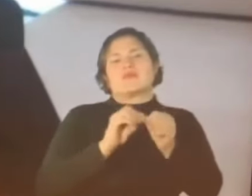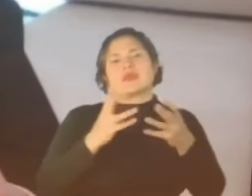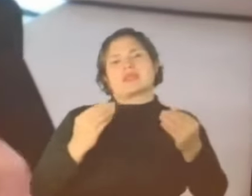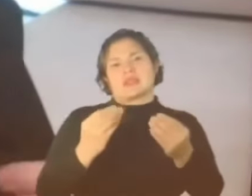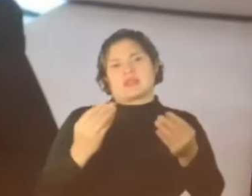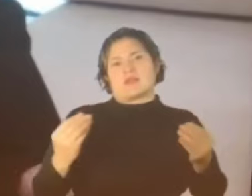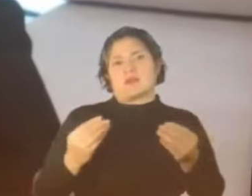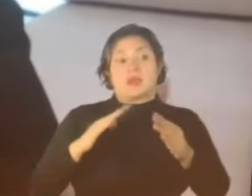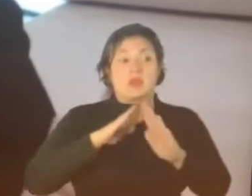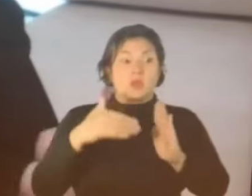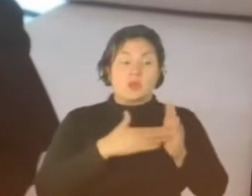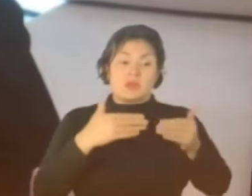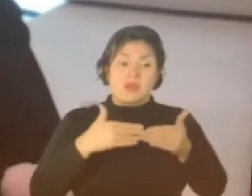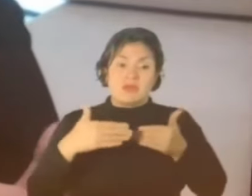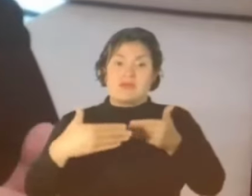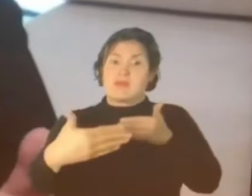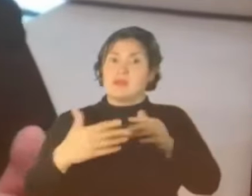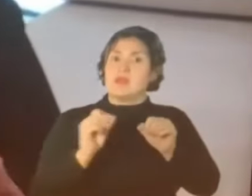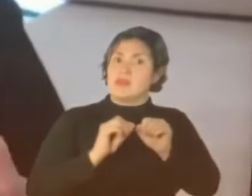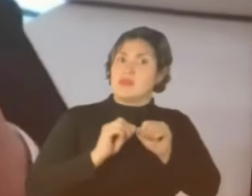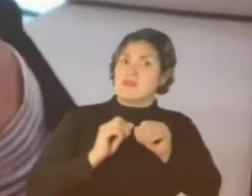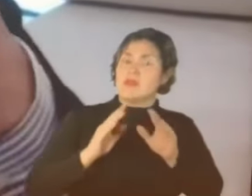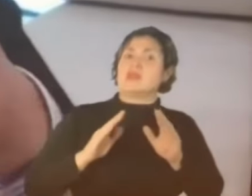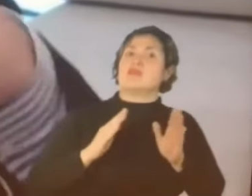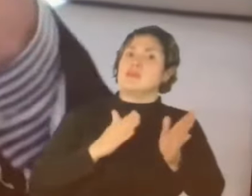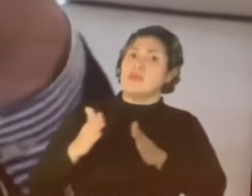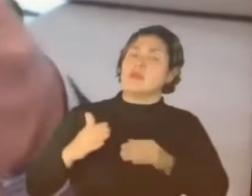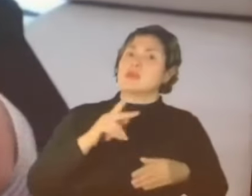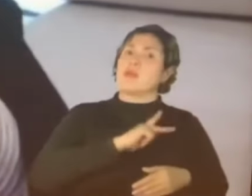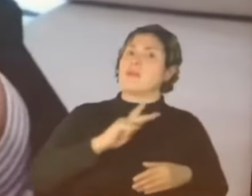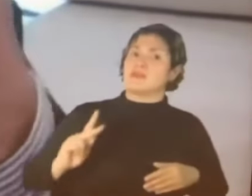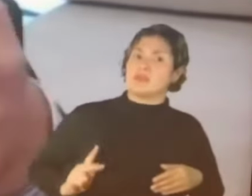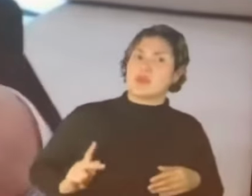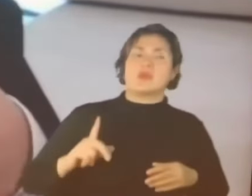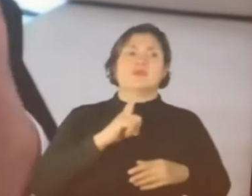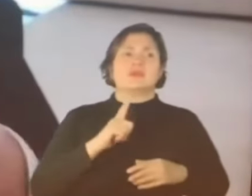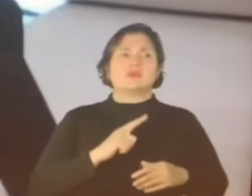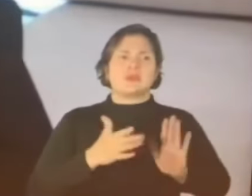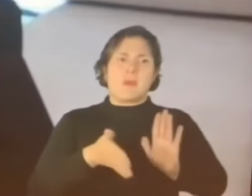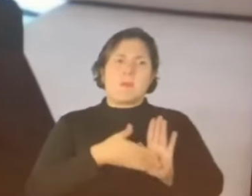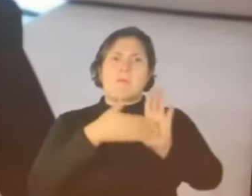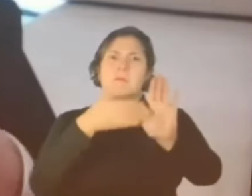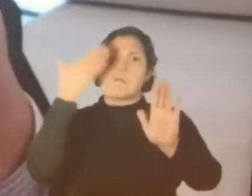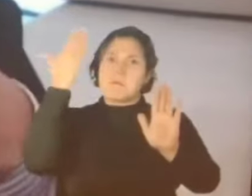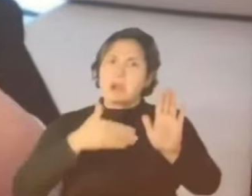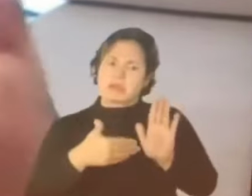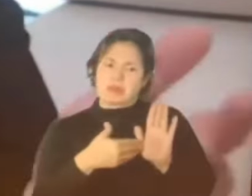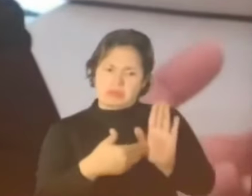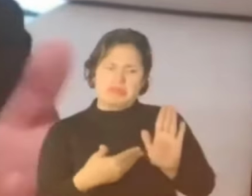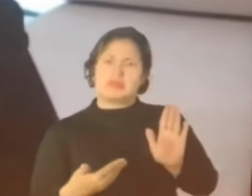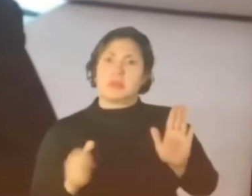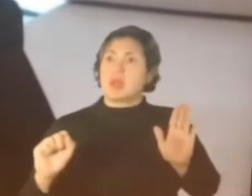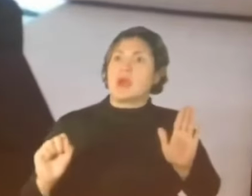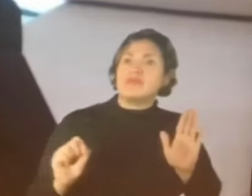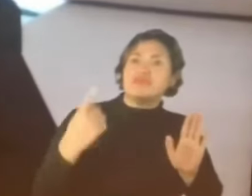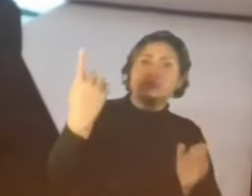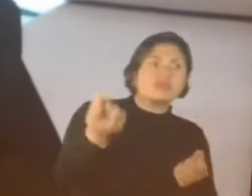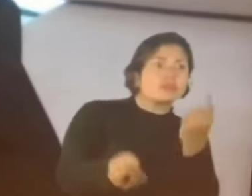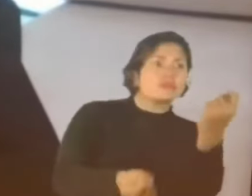num processo de eleição presidencial, em que provas novas poderiam surgir, inclusive por iniciativa